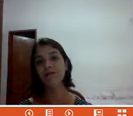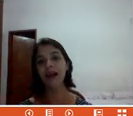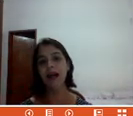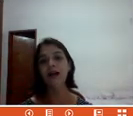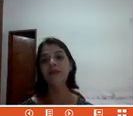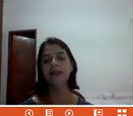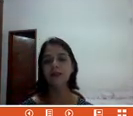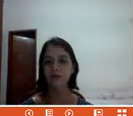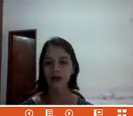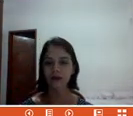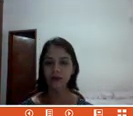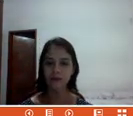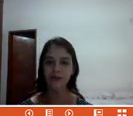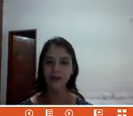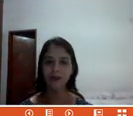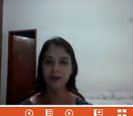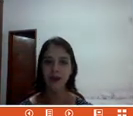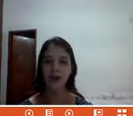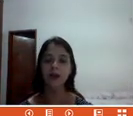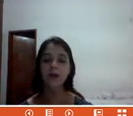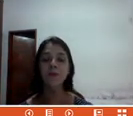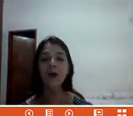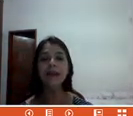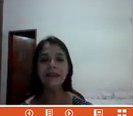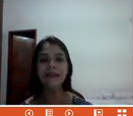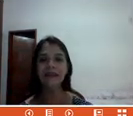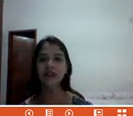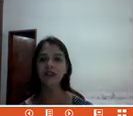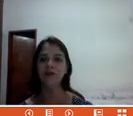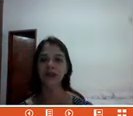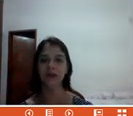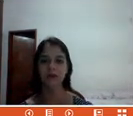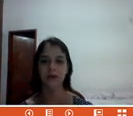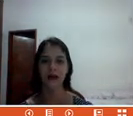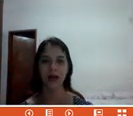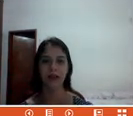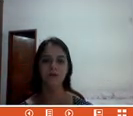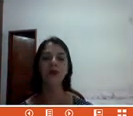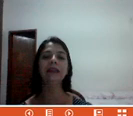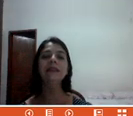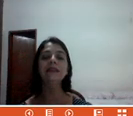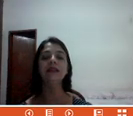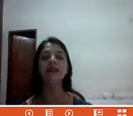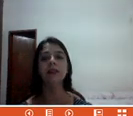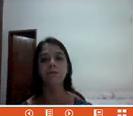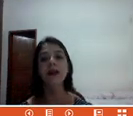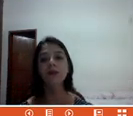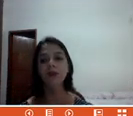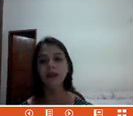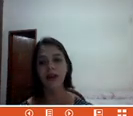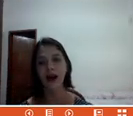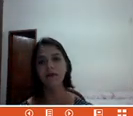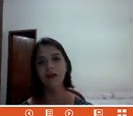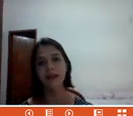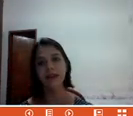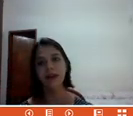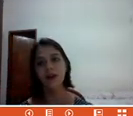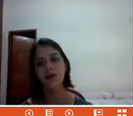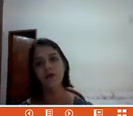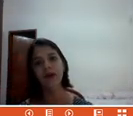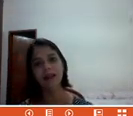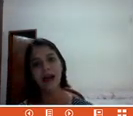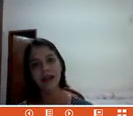porque as palavras são para os ouvidos. Então, a importância da gente aprender os sinais, a importância da gente saber comunicar com